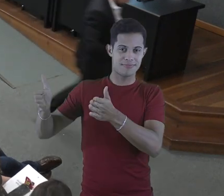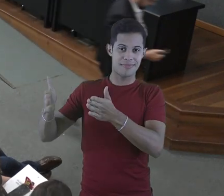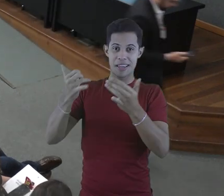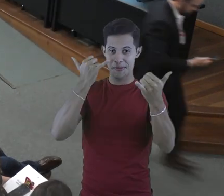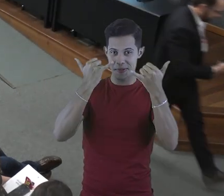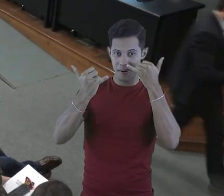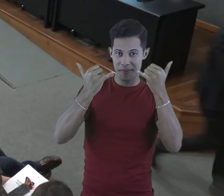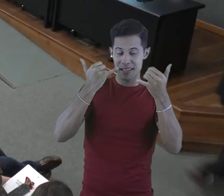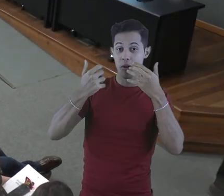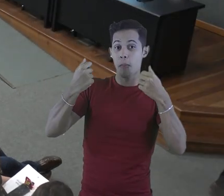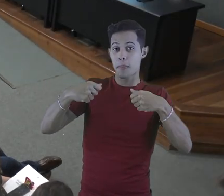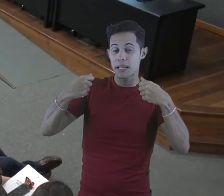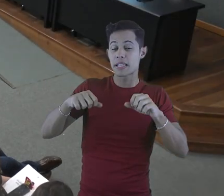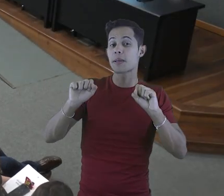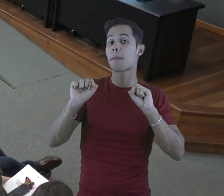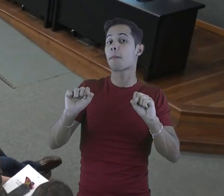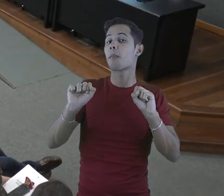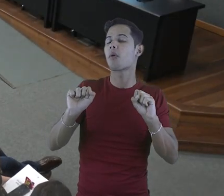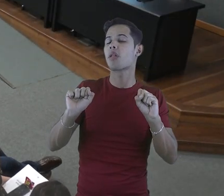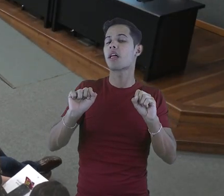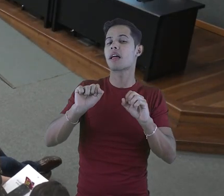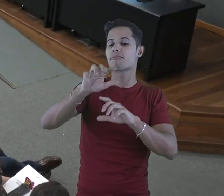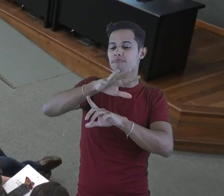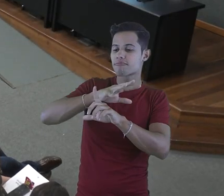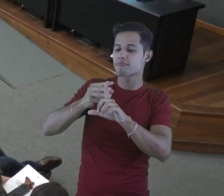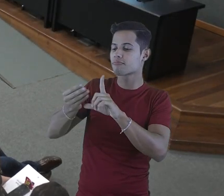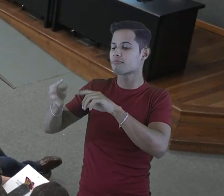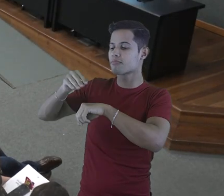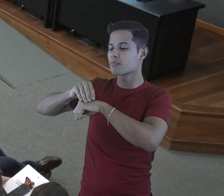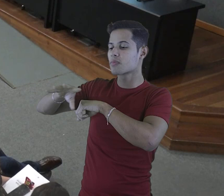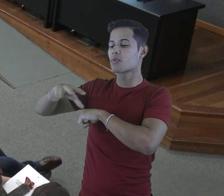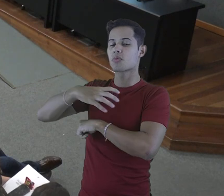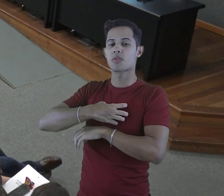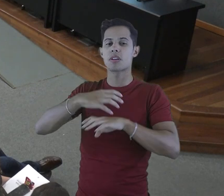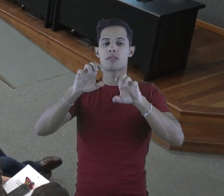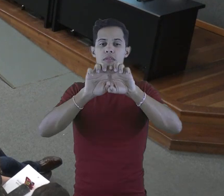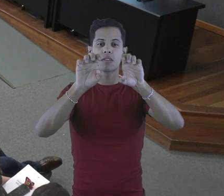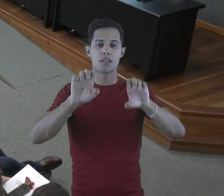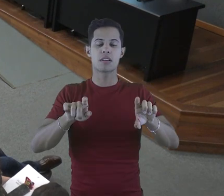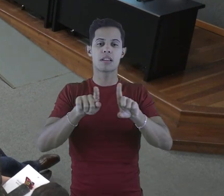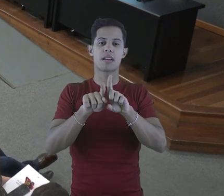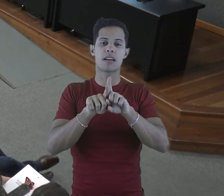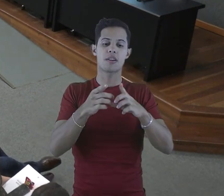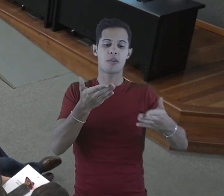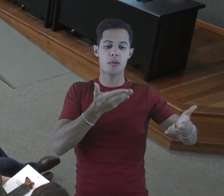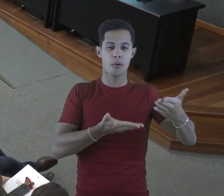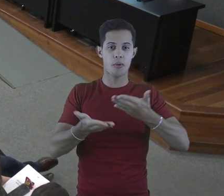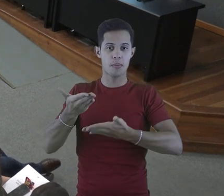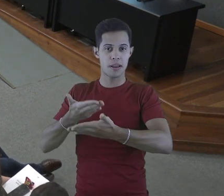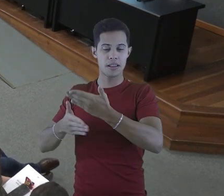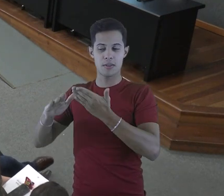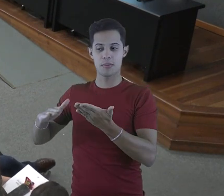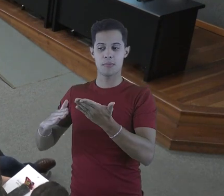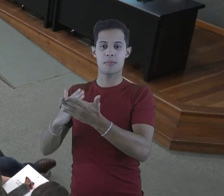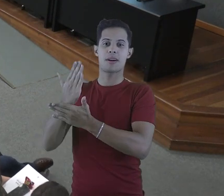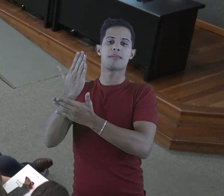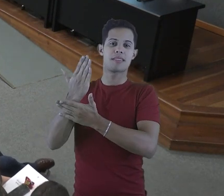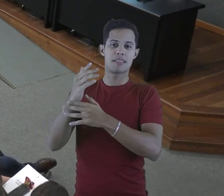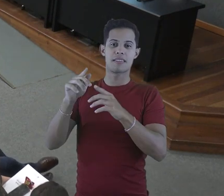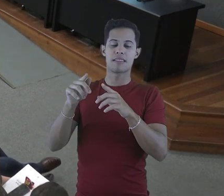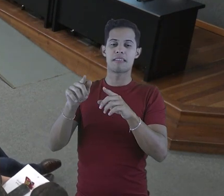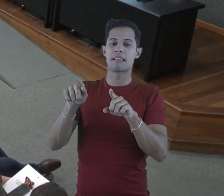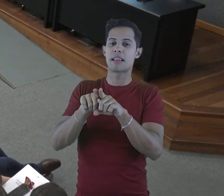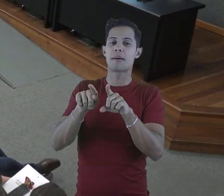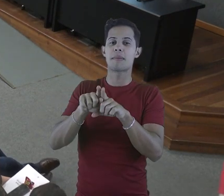estruturado né ou seja as informações devem poder ser compartilhadas de forma estruturada e com operação que permite esse